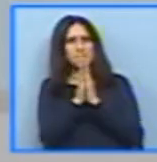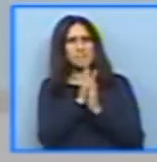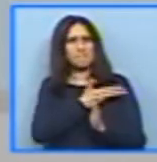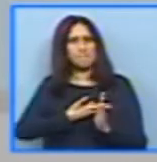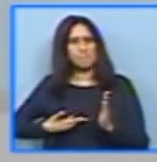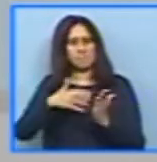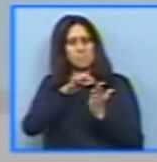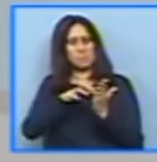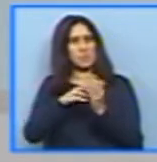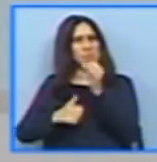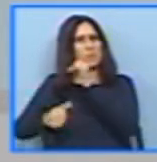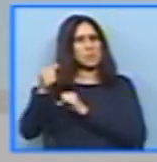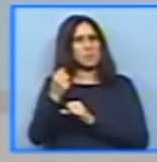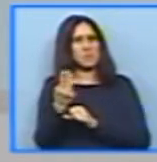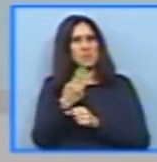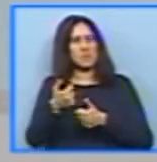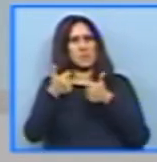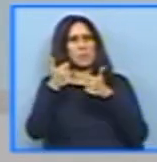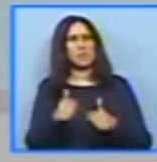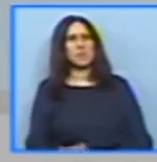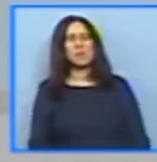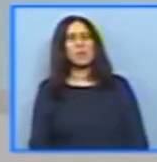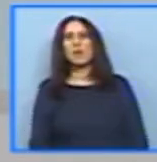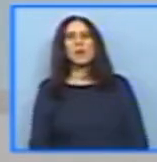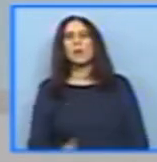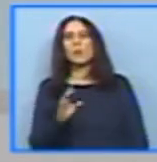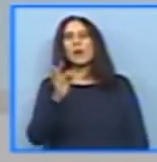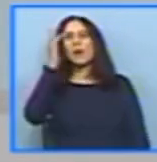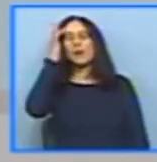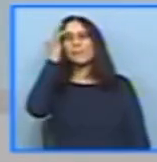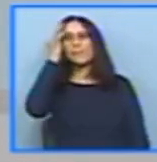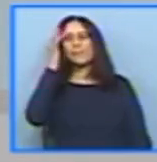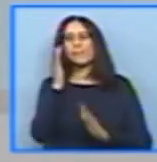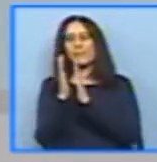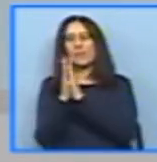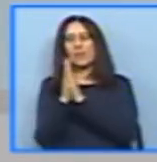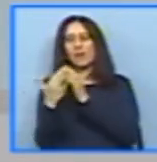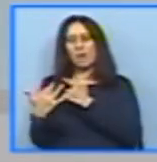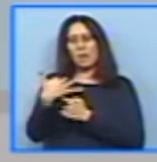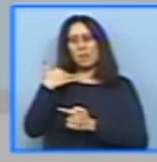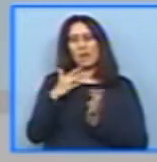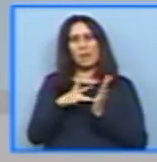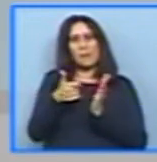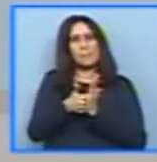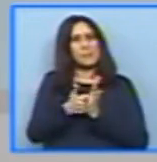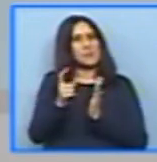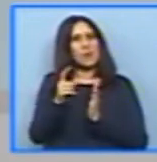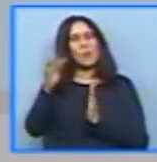não diria que acho que a teologia não força a Bíblia. A teologia explicita,